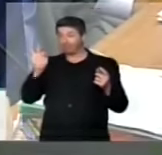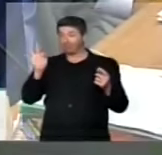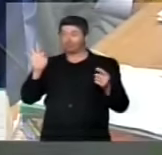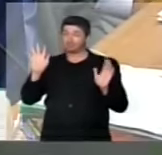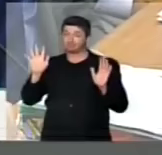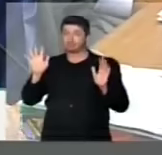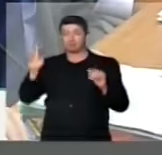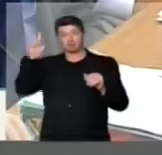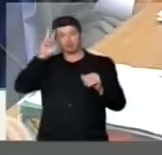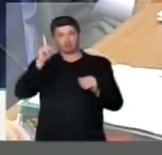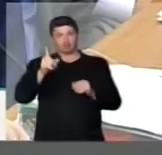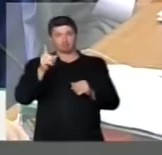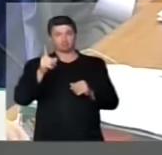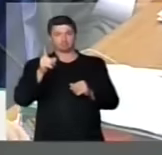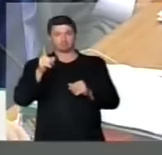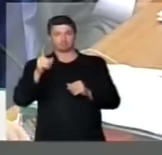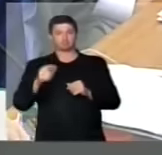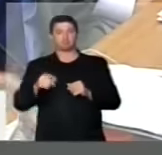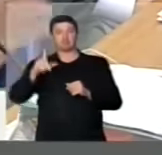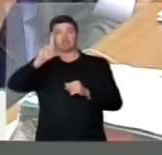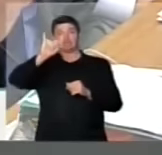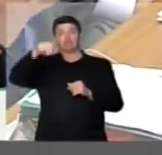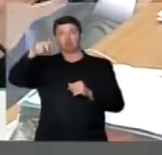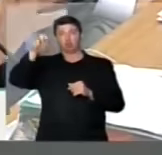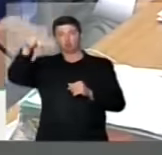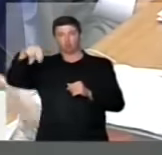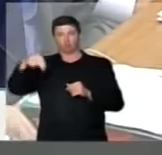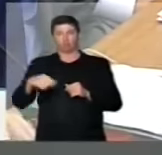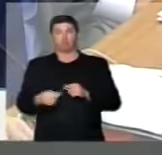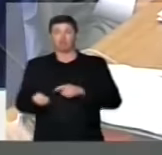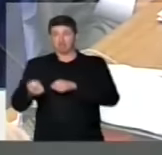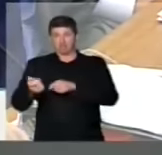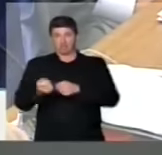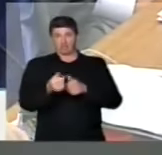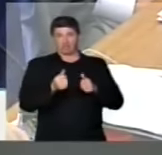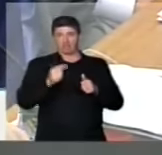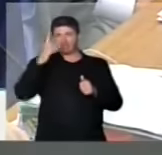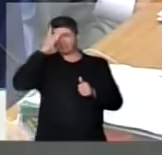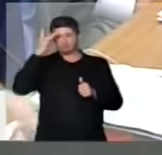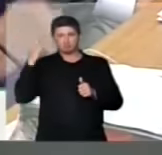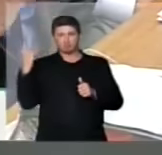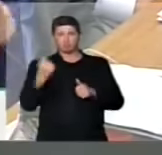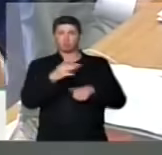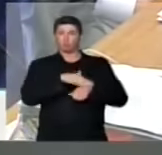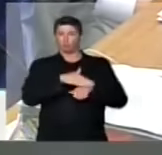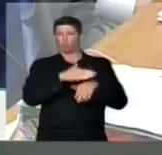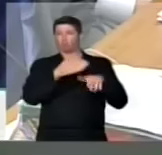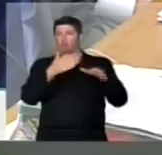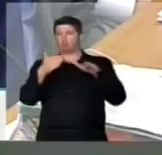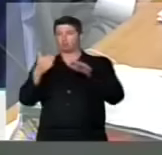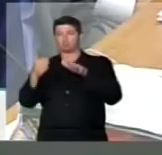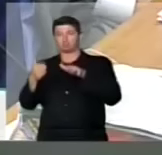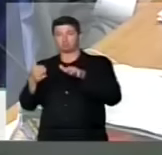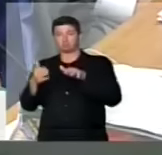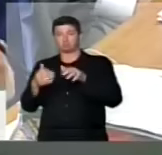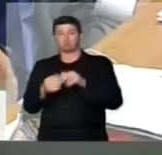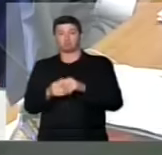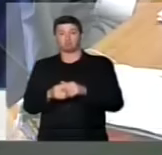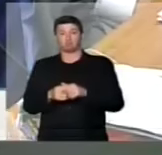e lembrando a Abraham Lincoln, podeis enganar toda a gente durante um certo tempo. Podeis